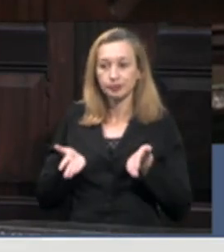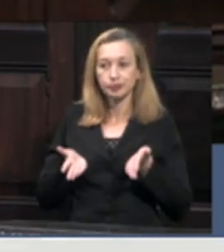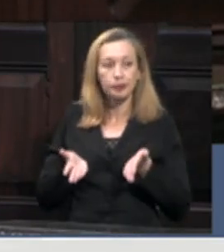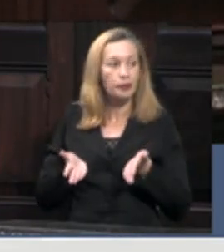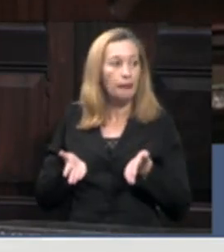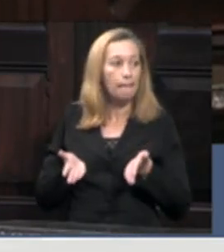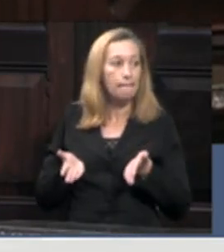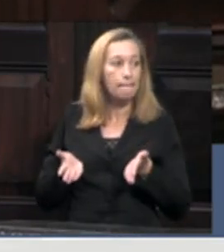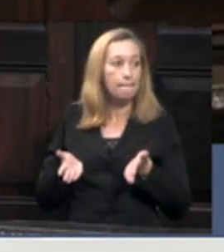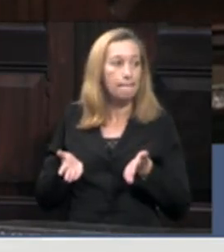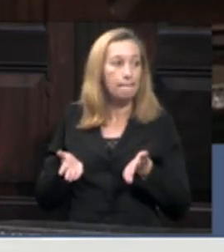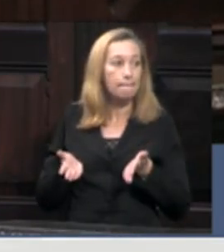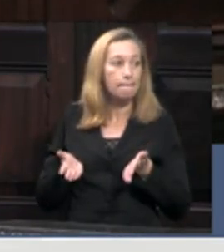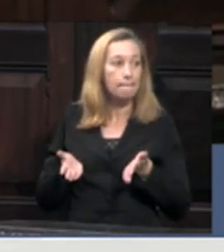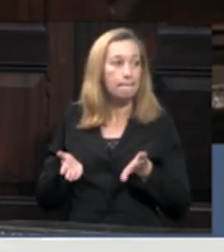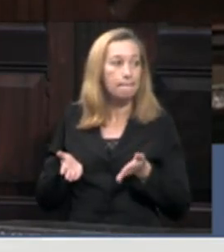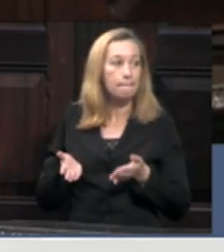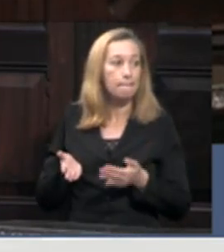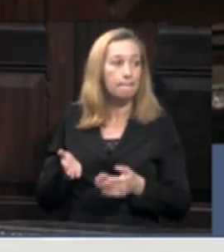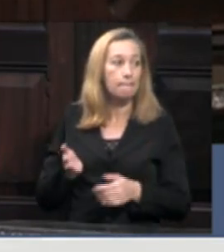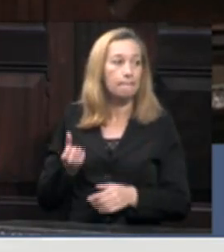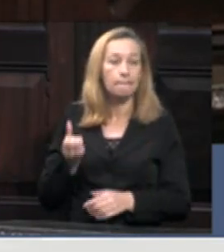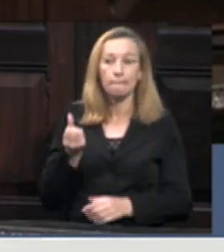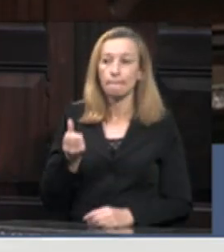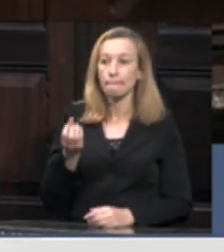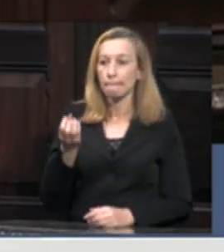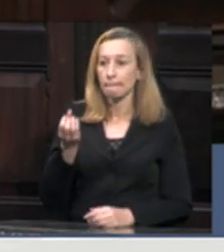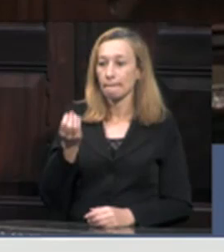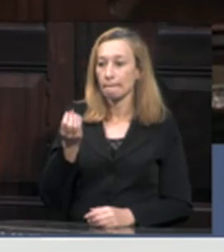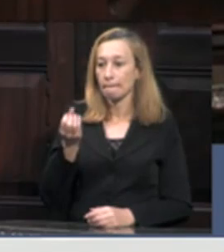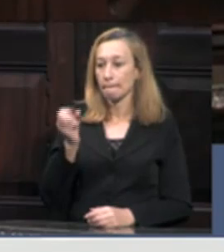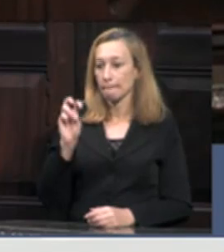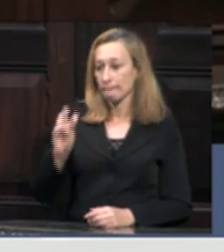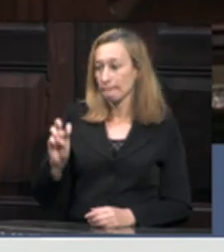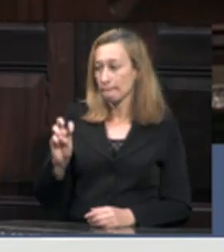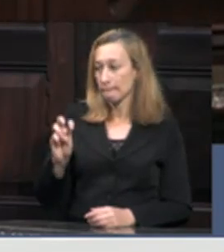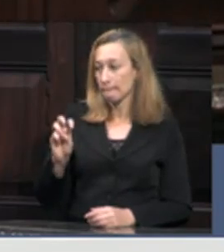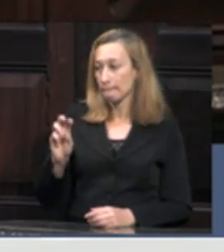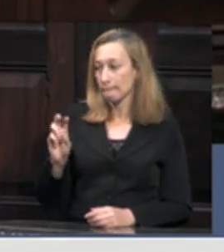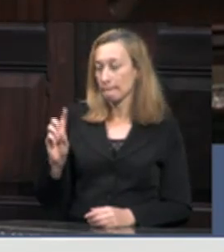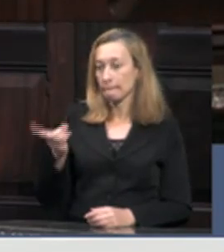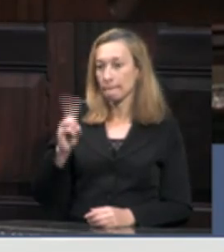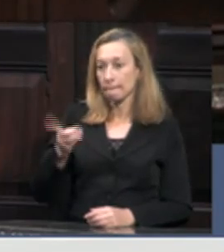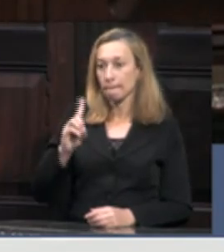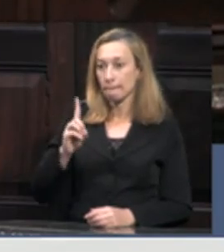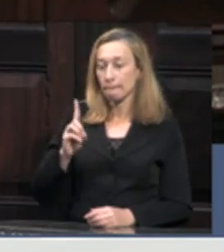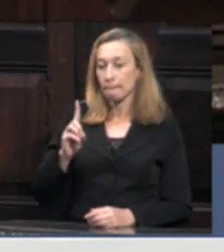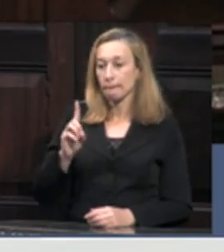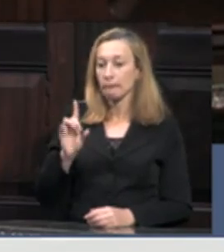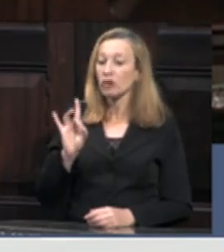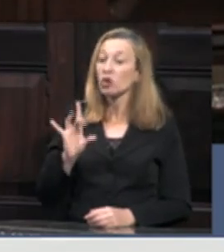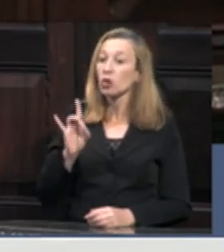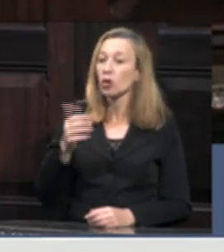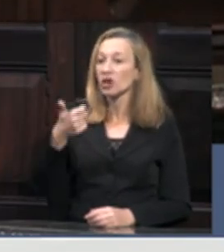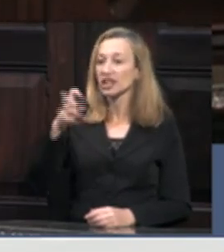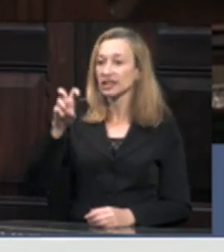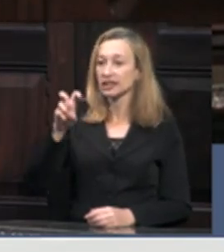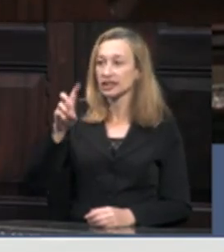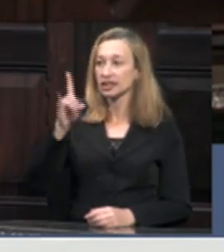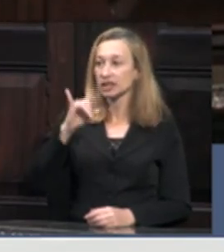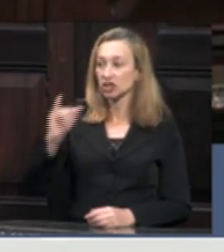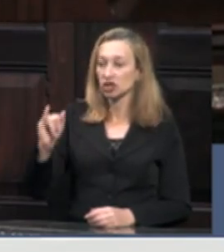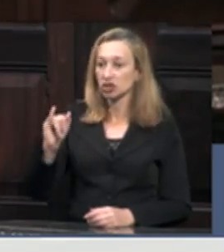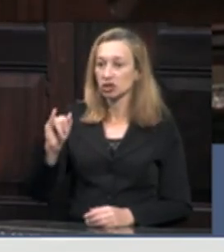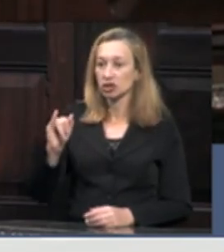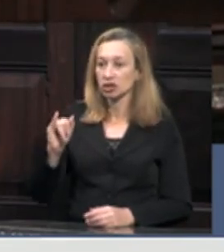está girando em torno de 65 dólares. Em apenas 15 dias, houve uma